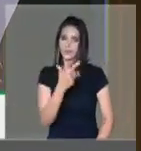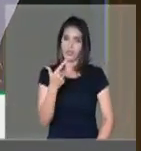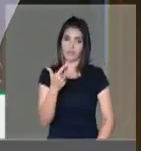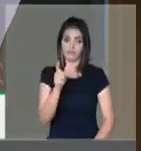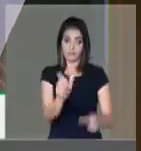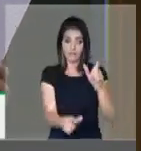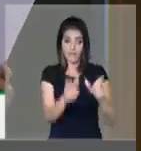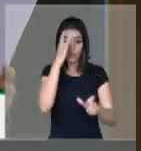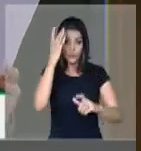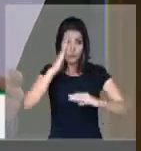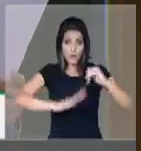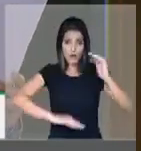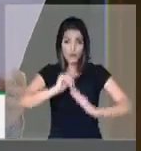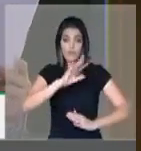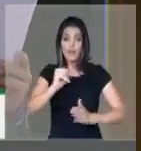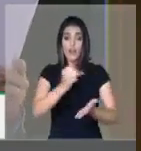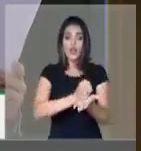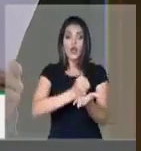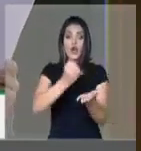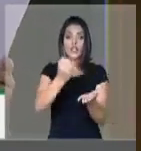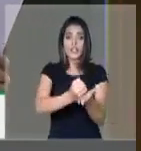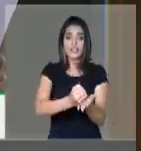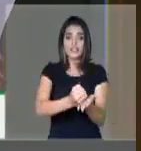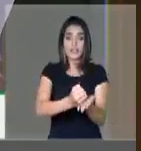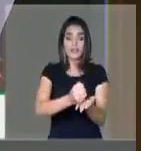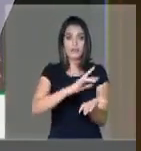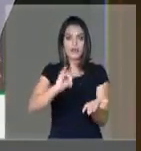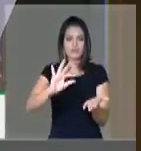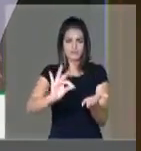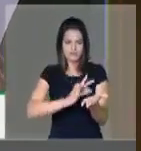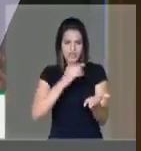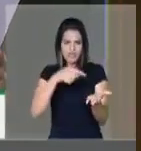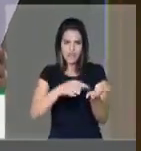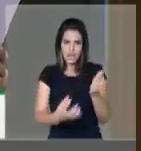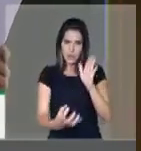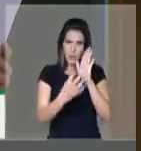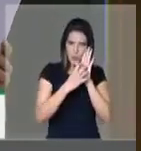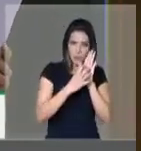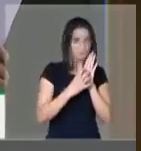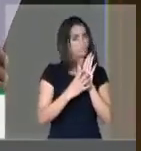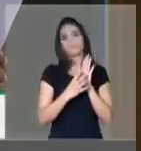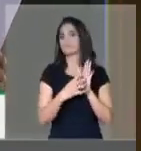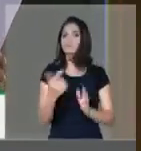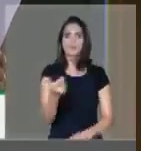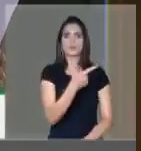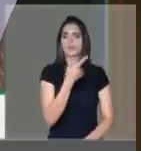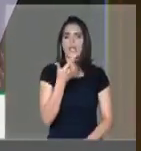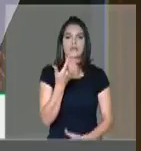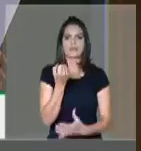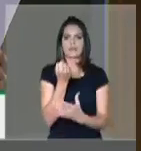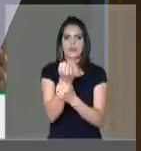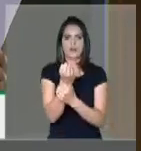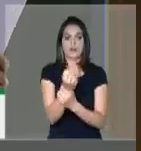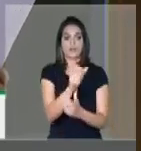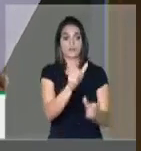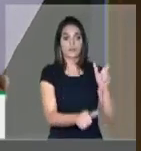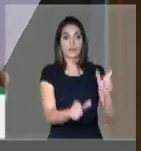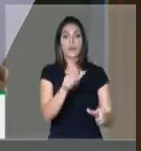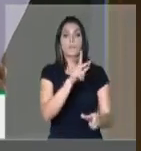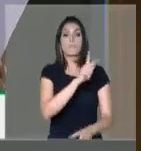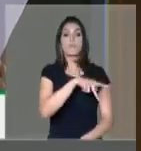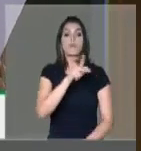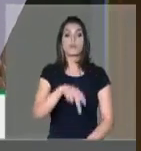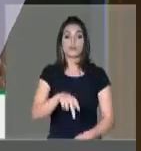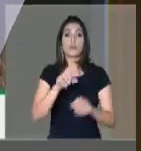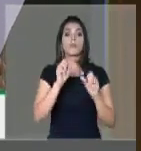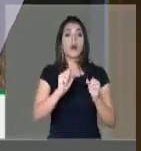profissionais serão contratados com vínculos precários. Sem estabilidade, os docentes poderão